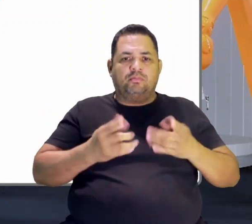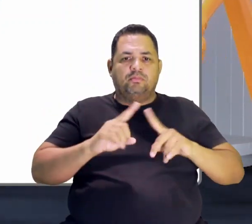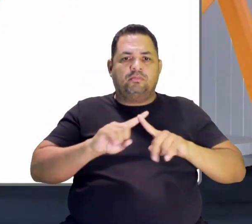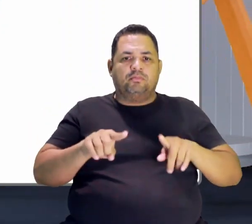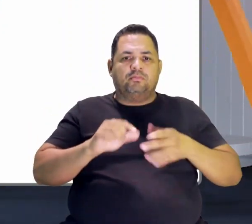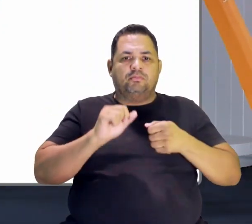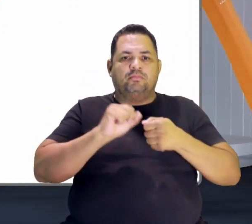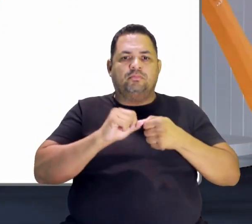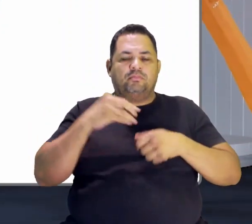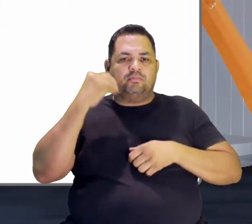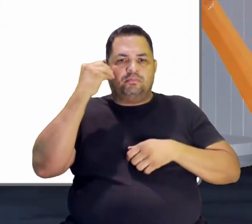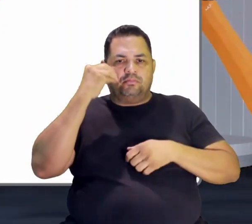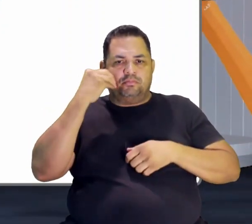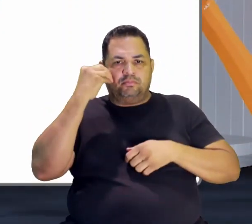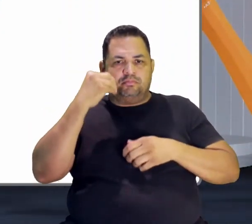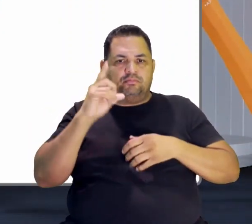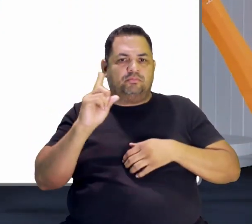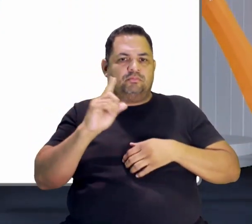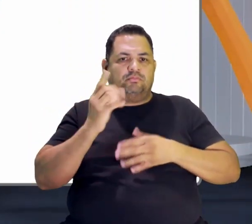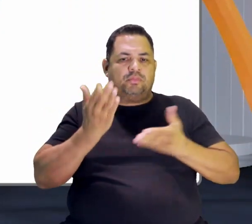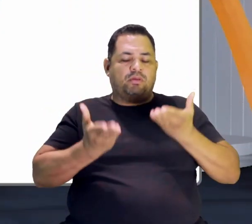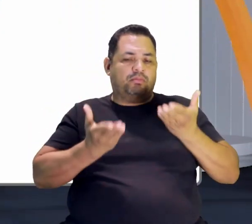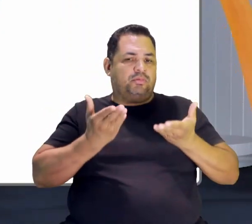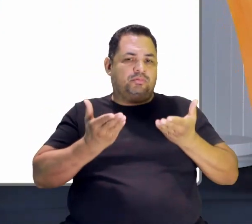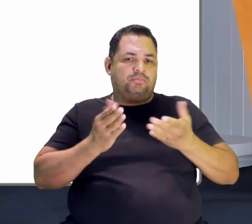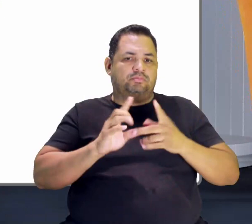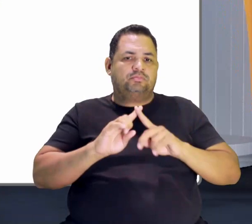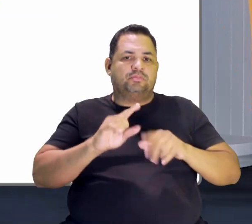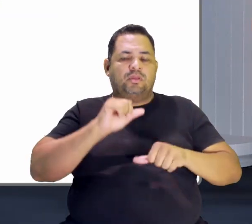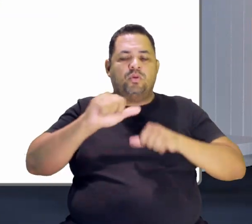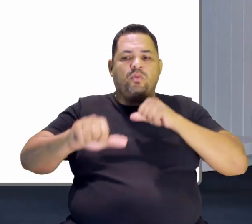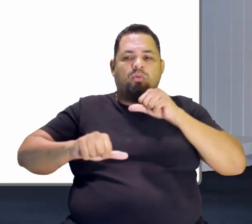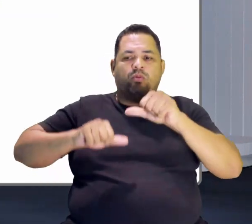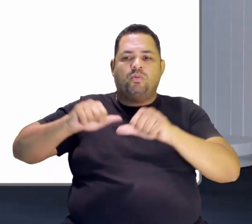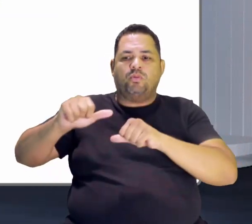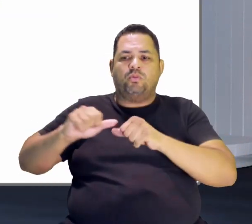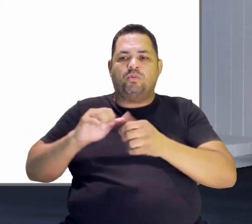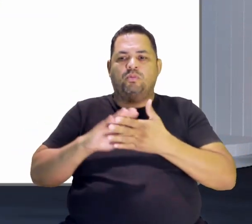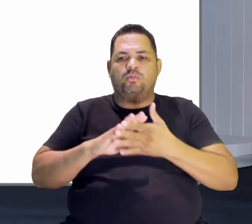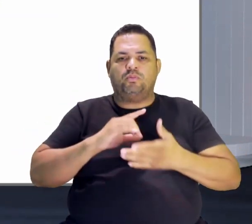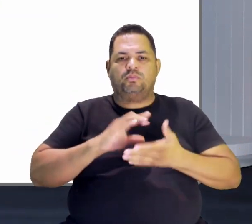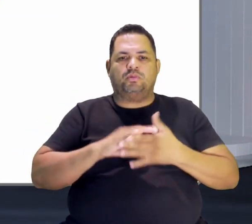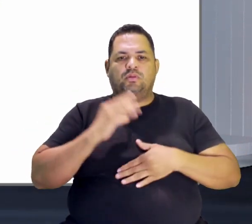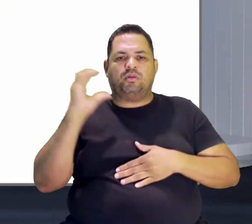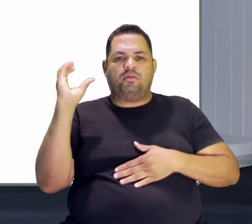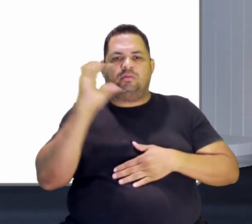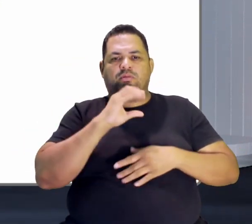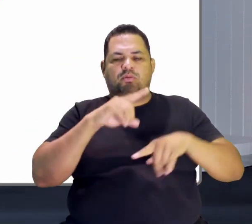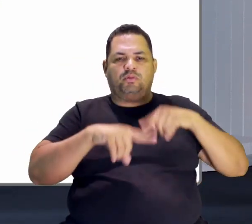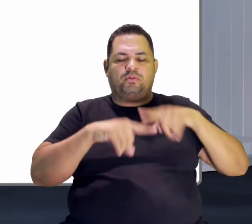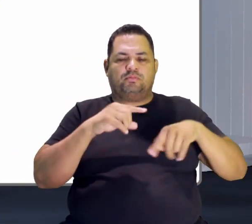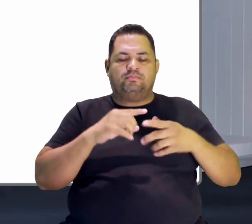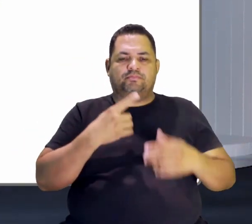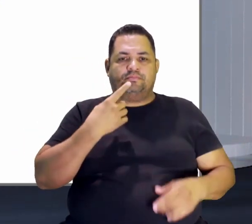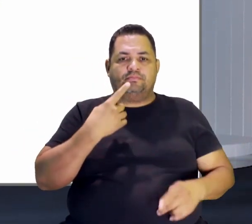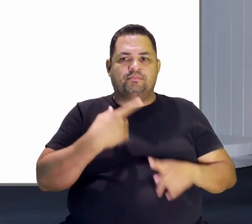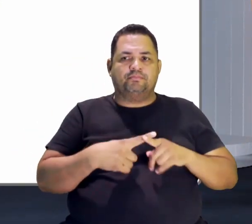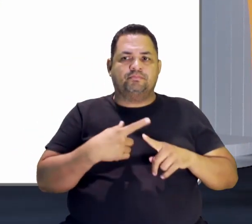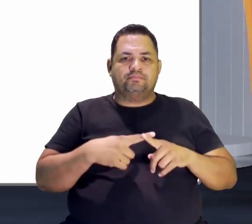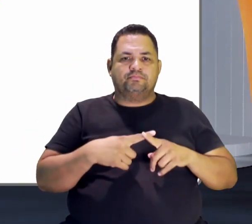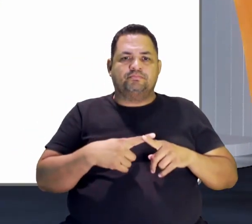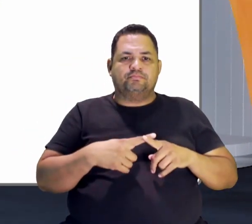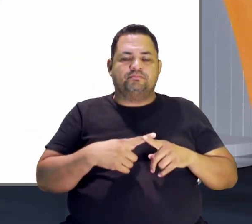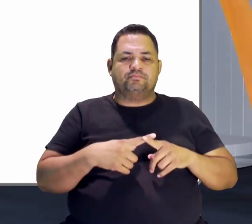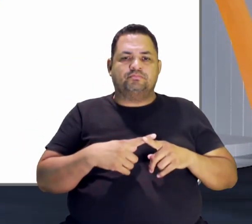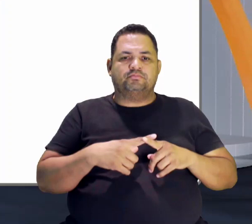Mas fazendo experiência, percebe que não é o peso que muda a velocidade dos corpos. Porque olha bem, a aceleração